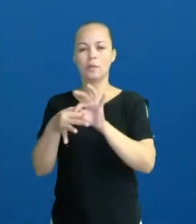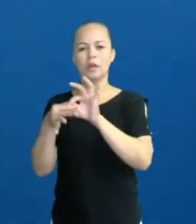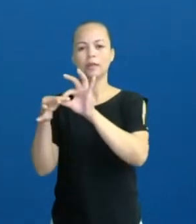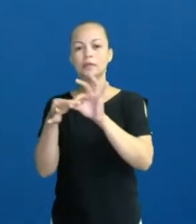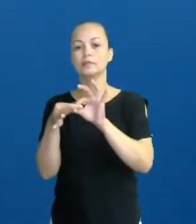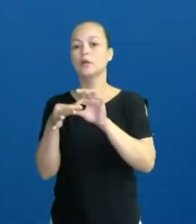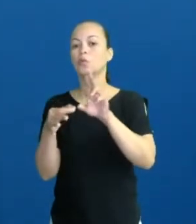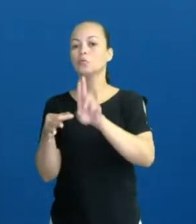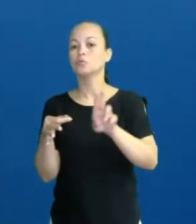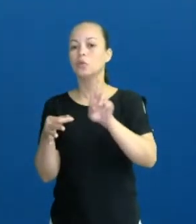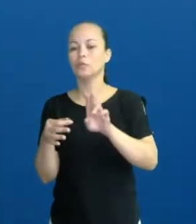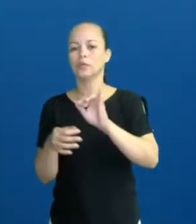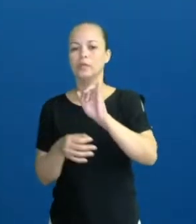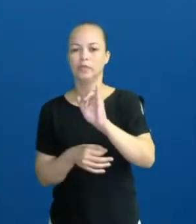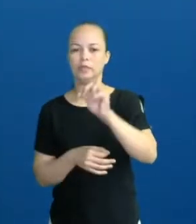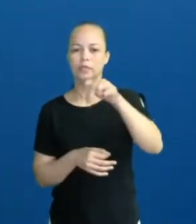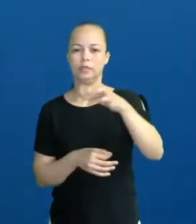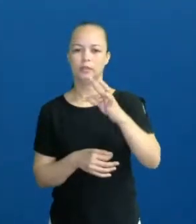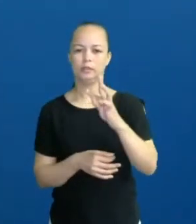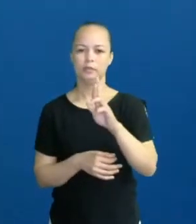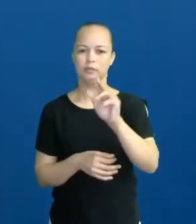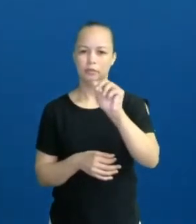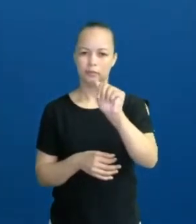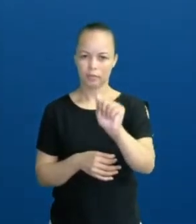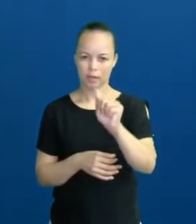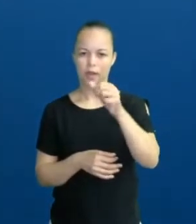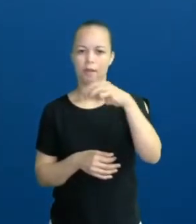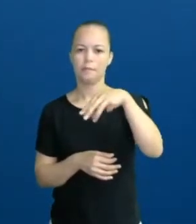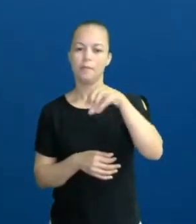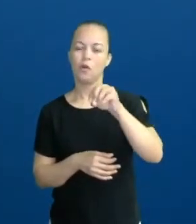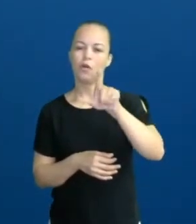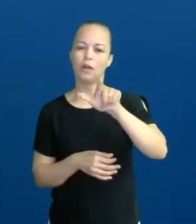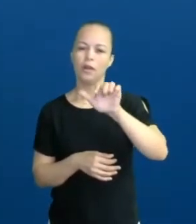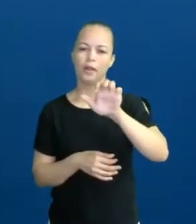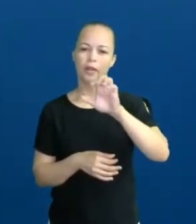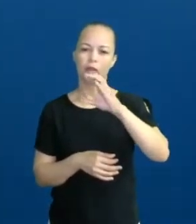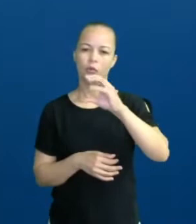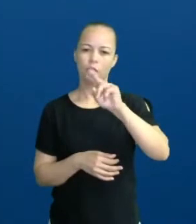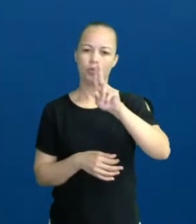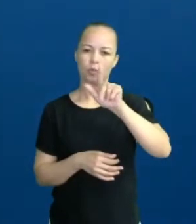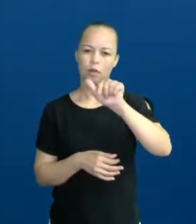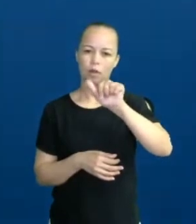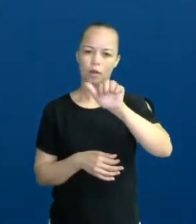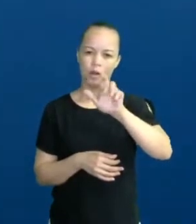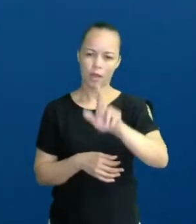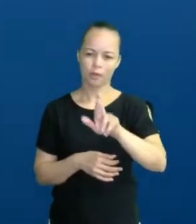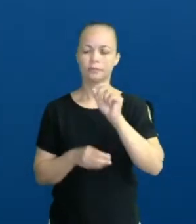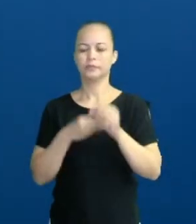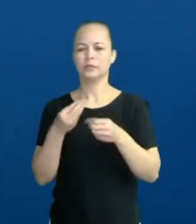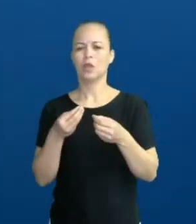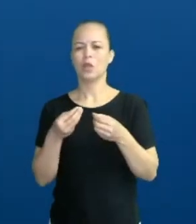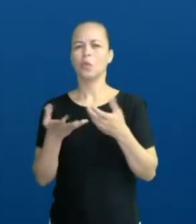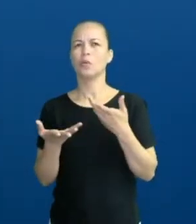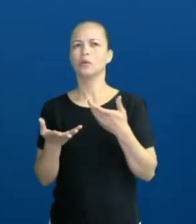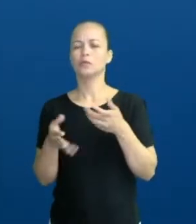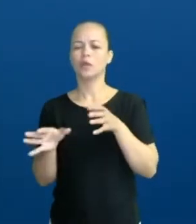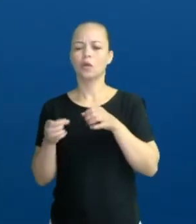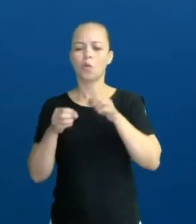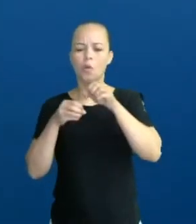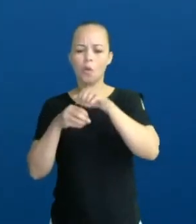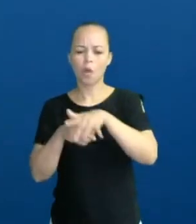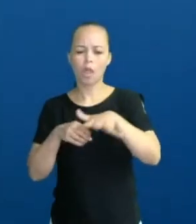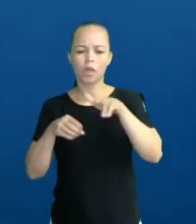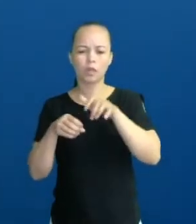chamada de uma ligação intramolecular. Quando eu tenho uma ligação que ela está ocorrendo a nível